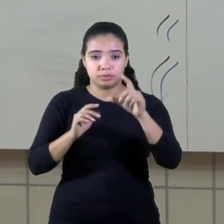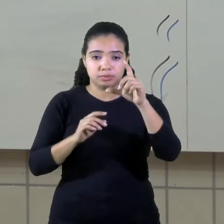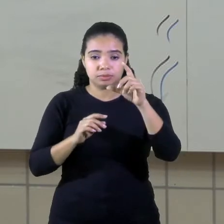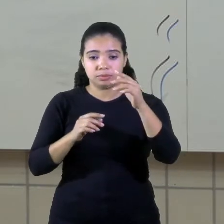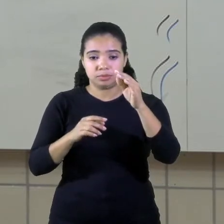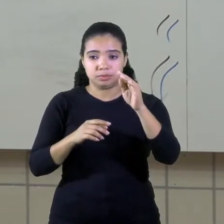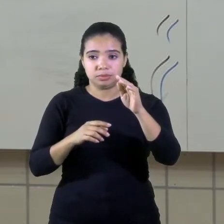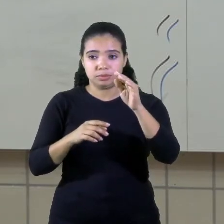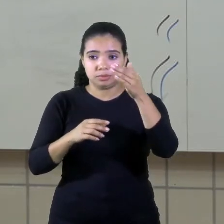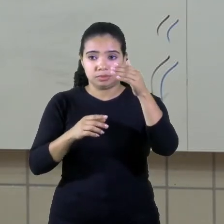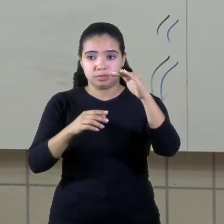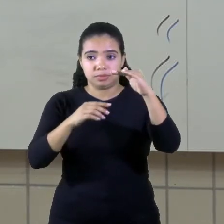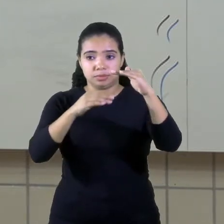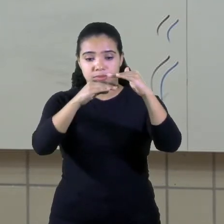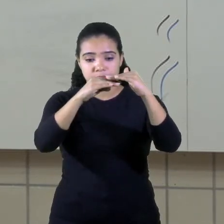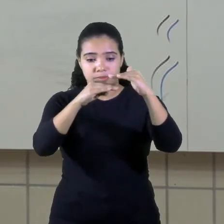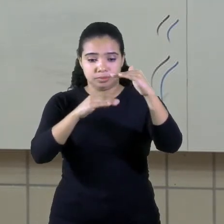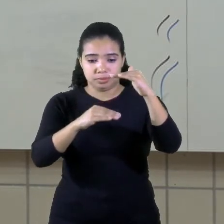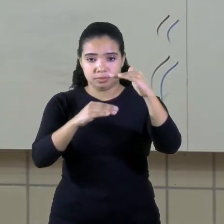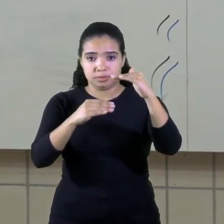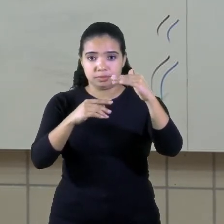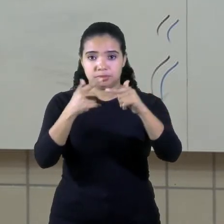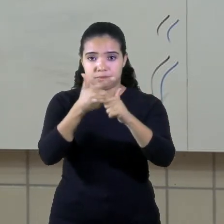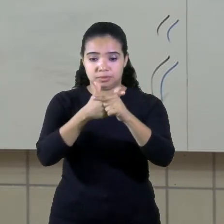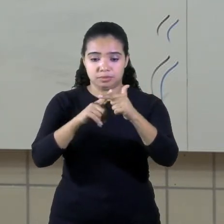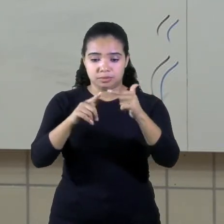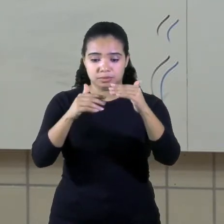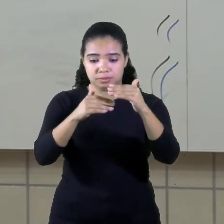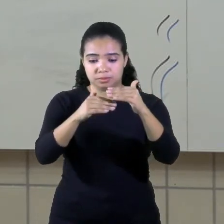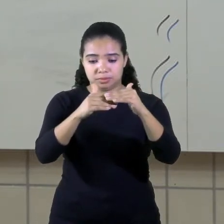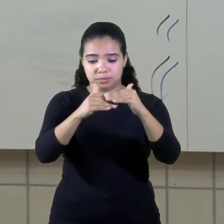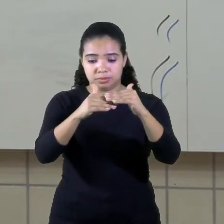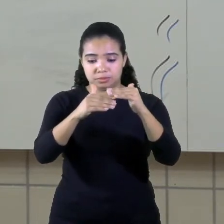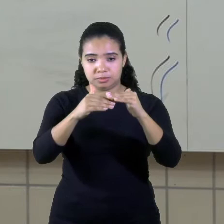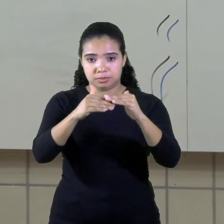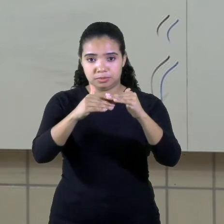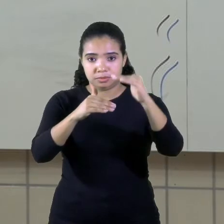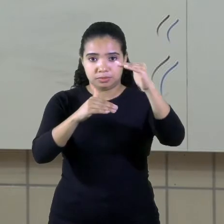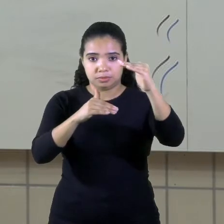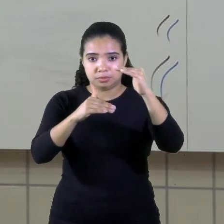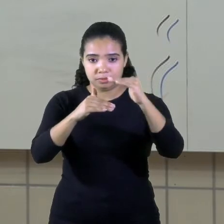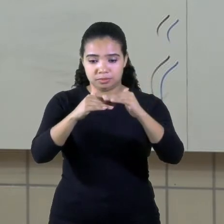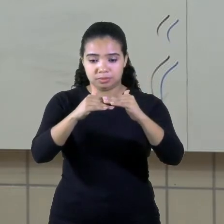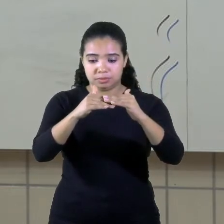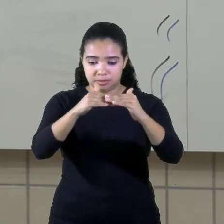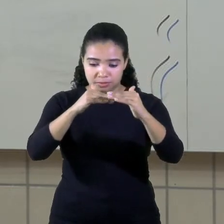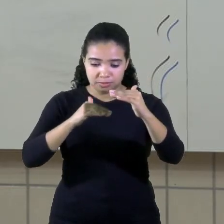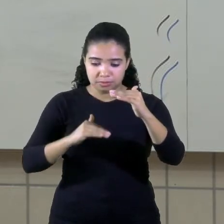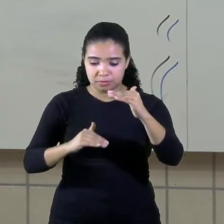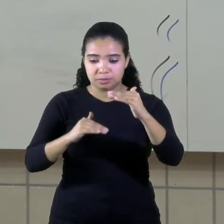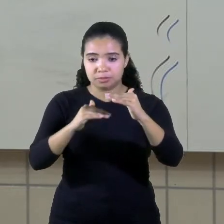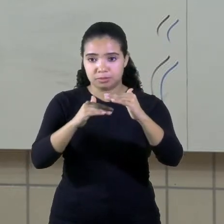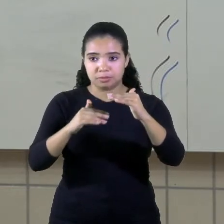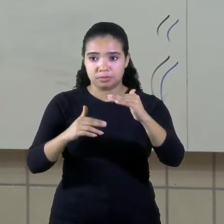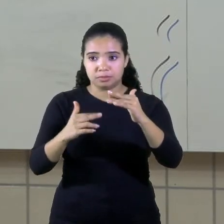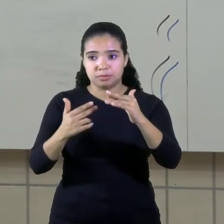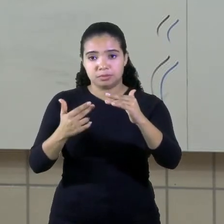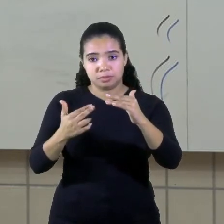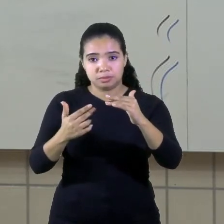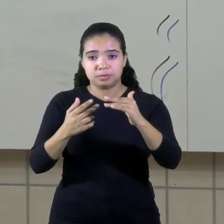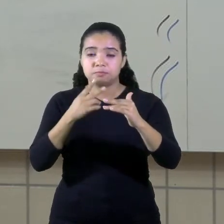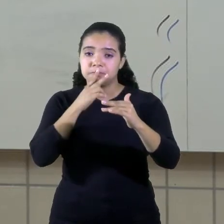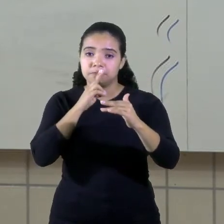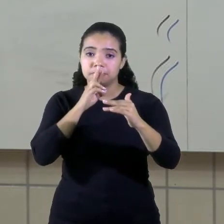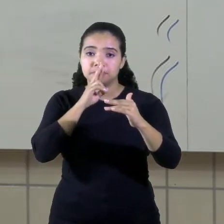esse, eu acho o mesmo resultado se eu pegar esse pedacinho de reta